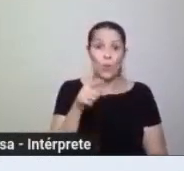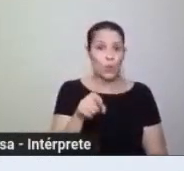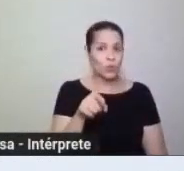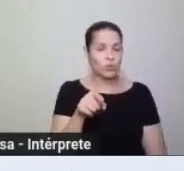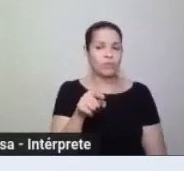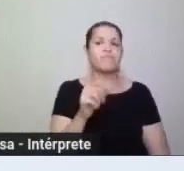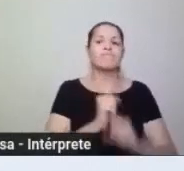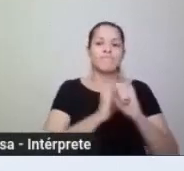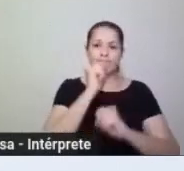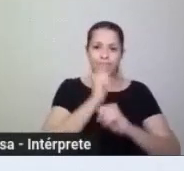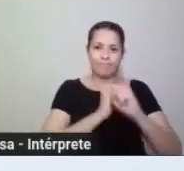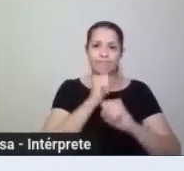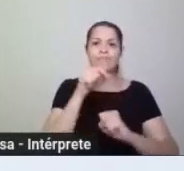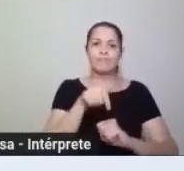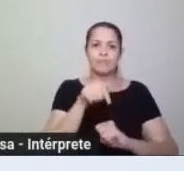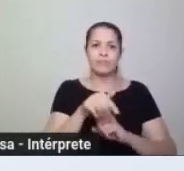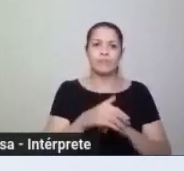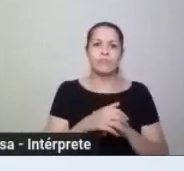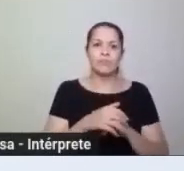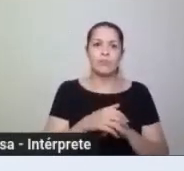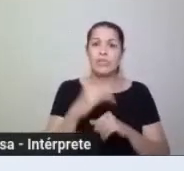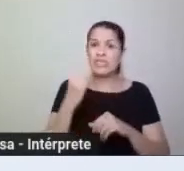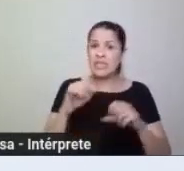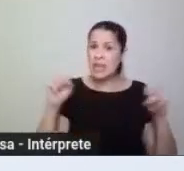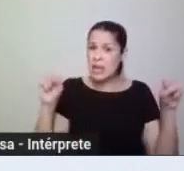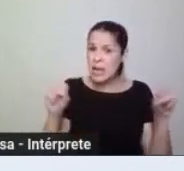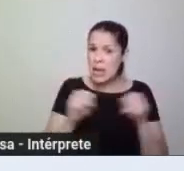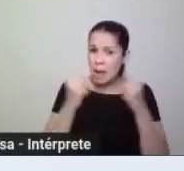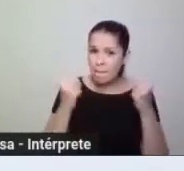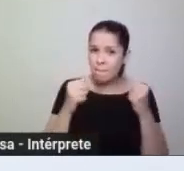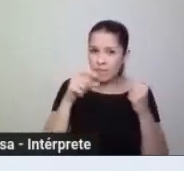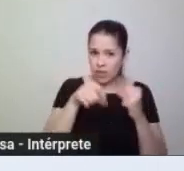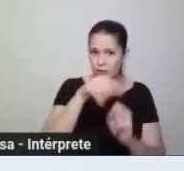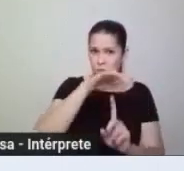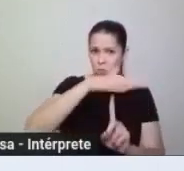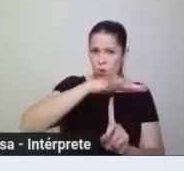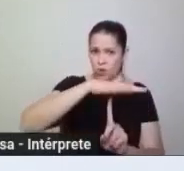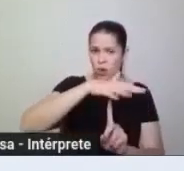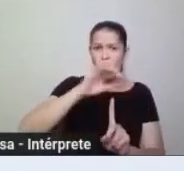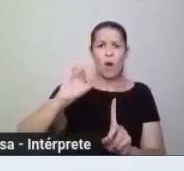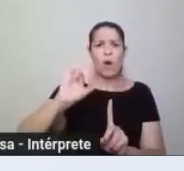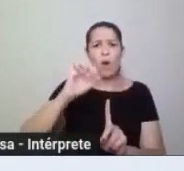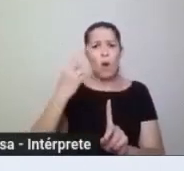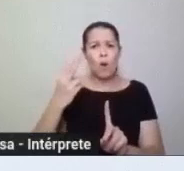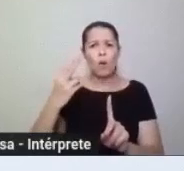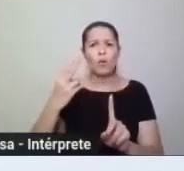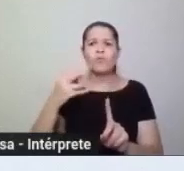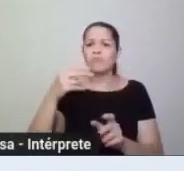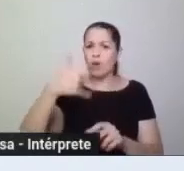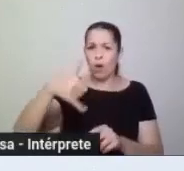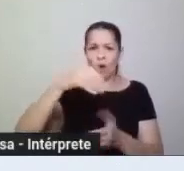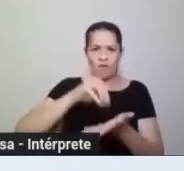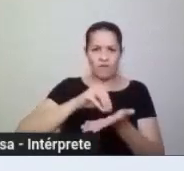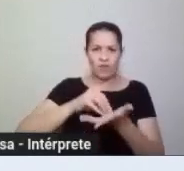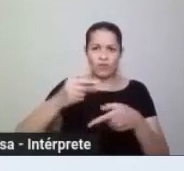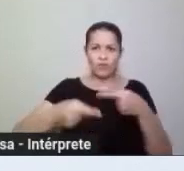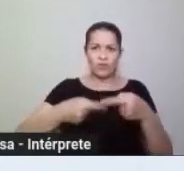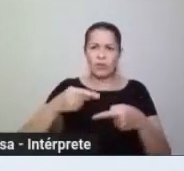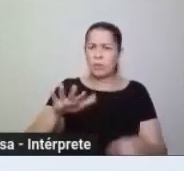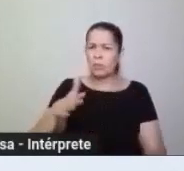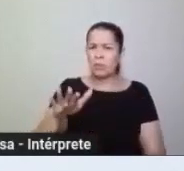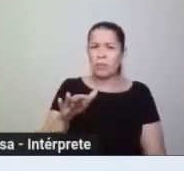caso de uma quebra dele, ou caso ele queimasse, né, é um motor que custaria